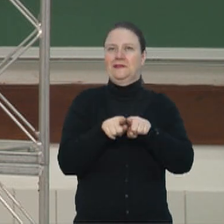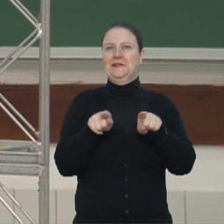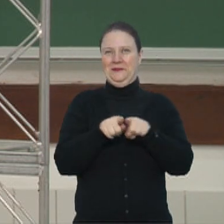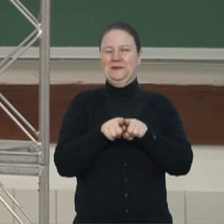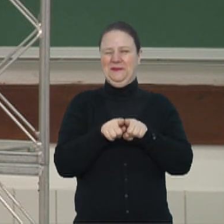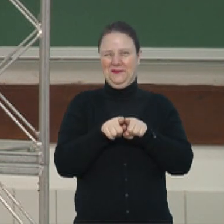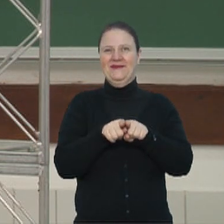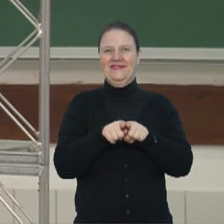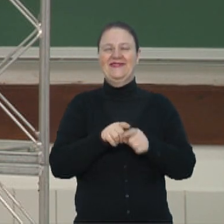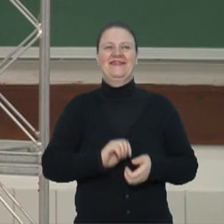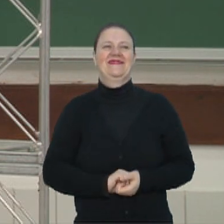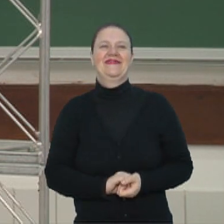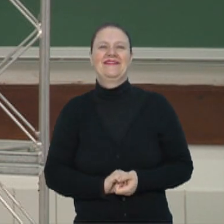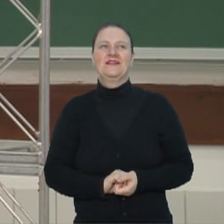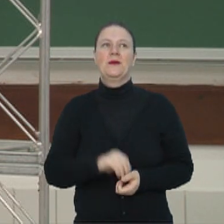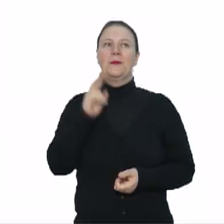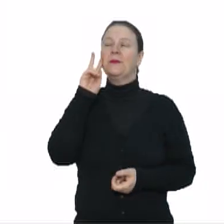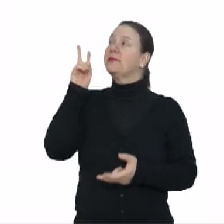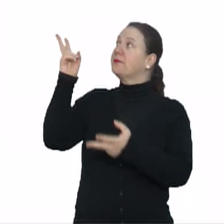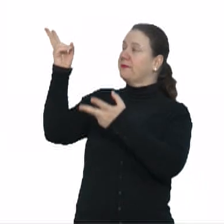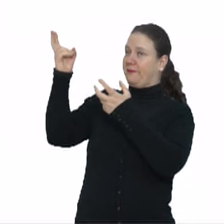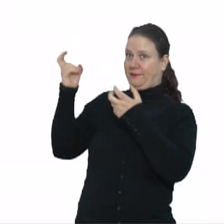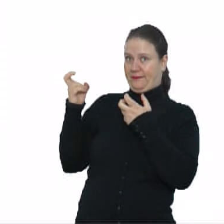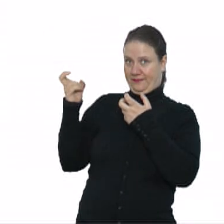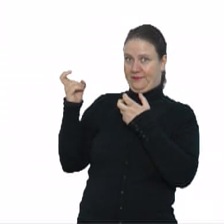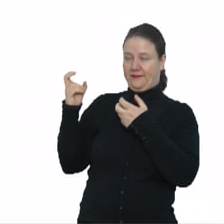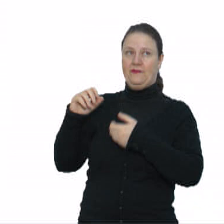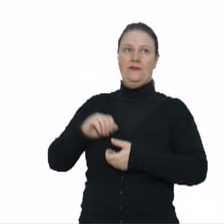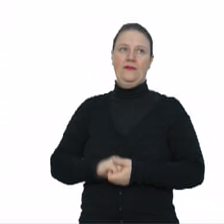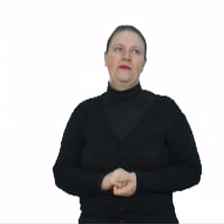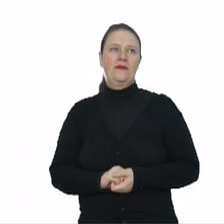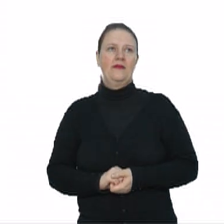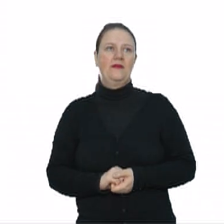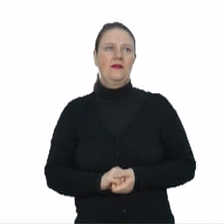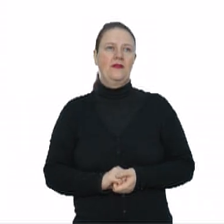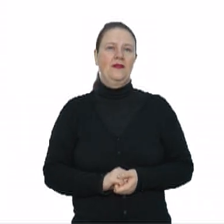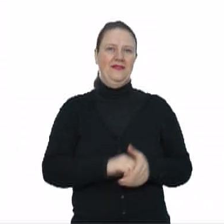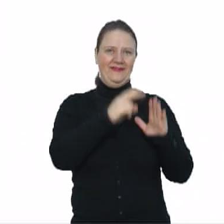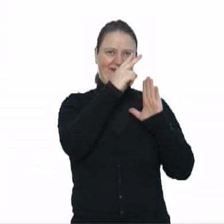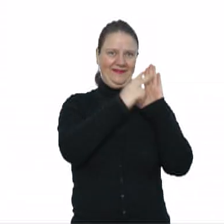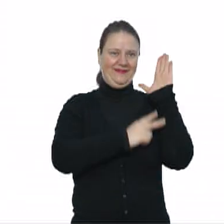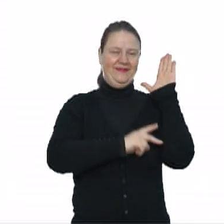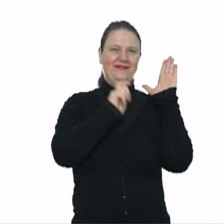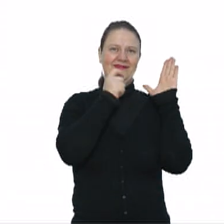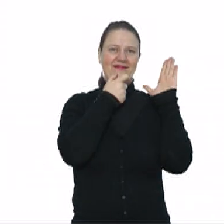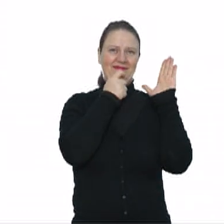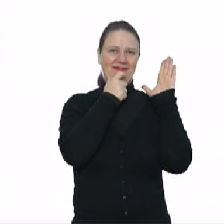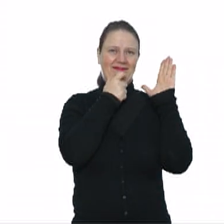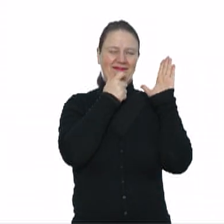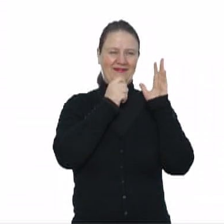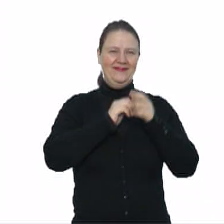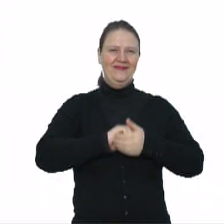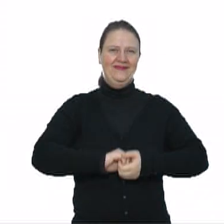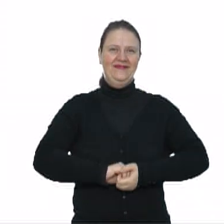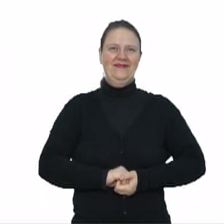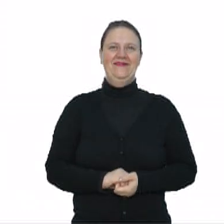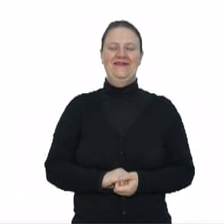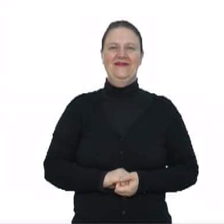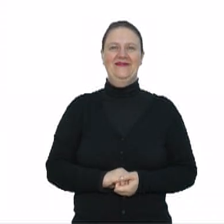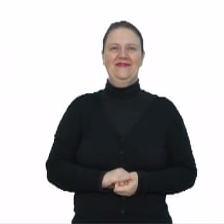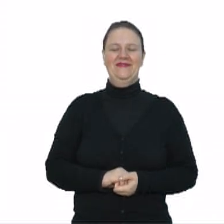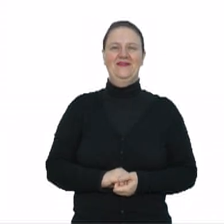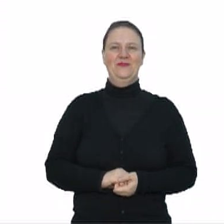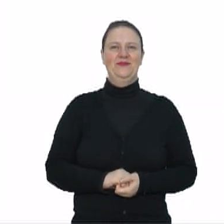inglês. Então, vamos lá, ó. Ads are everywhere. And today, children grow up in